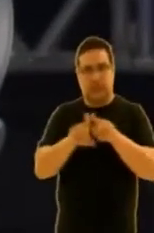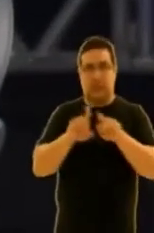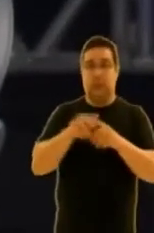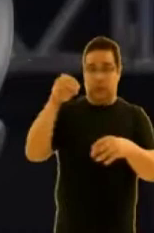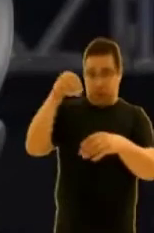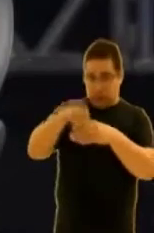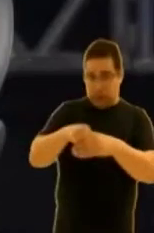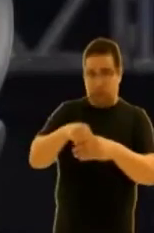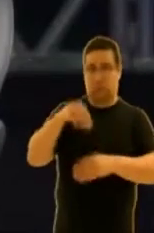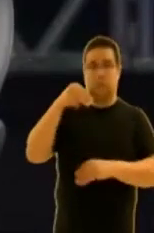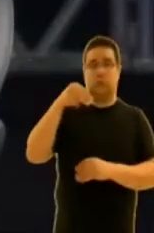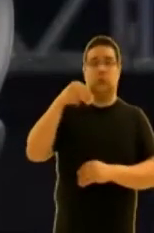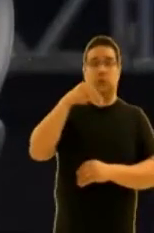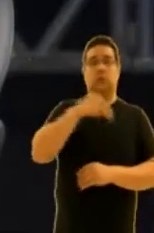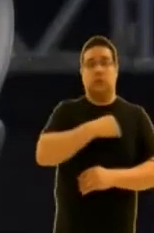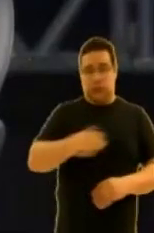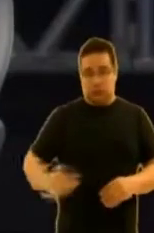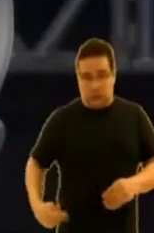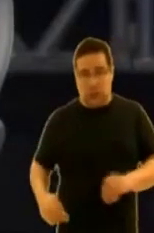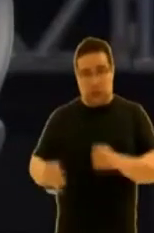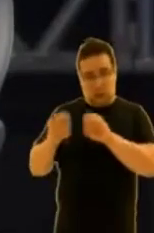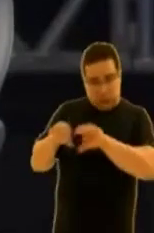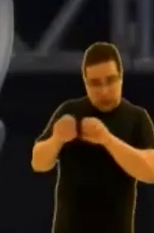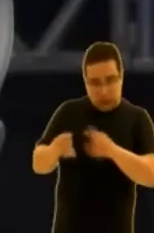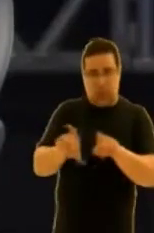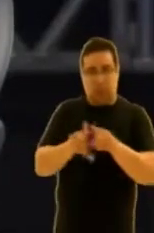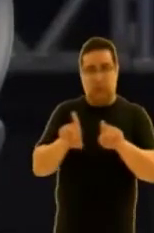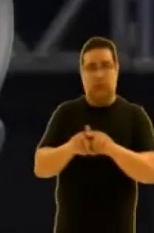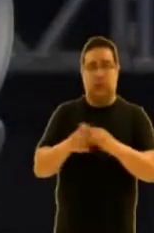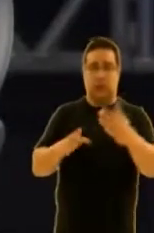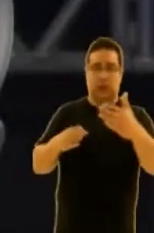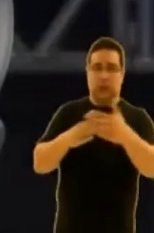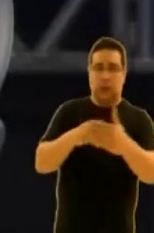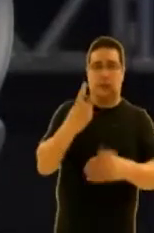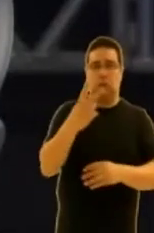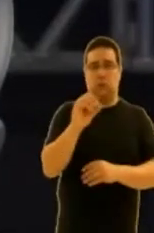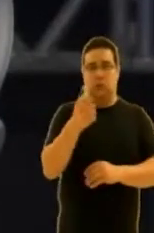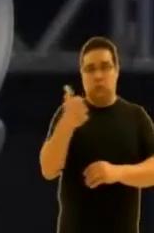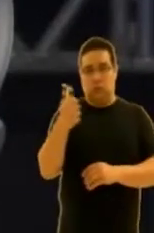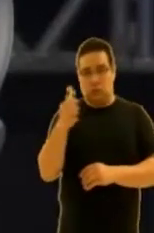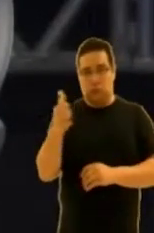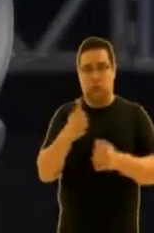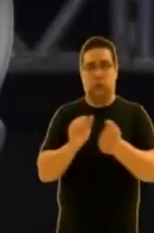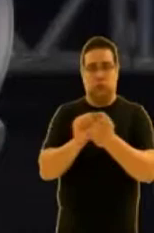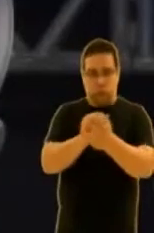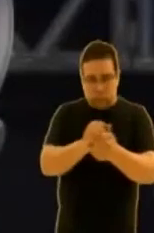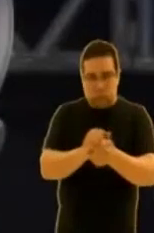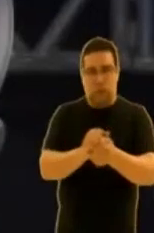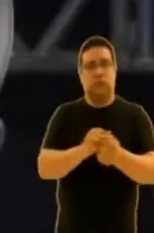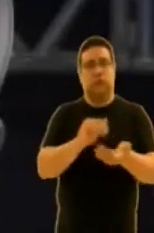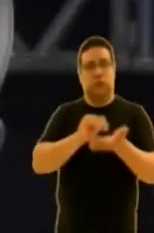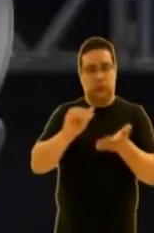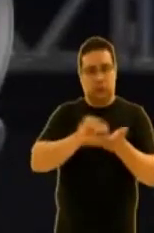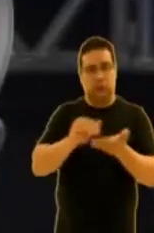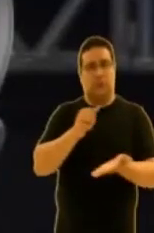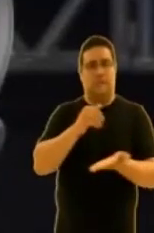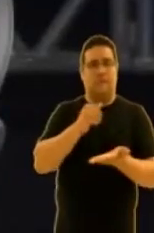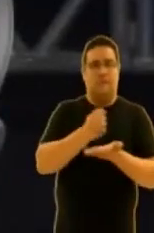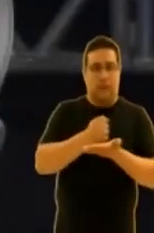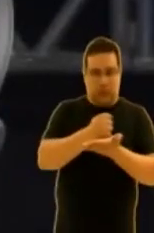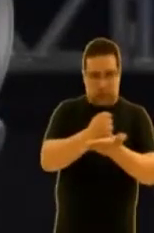Educação desde 2007, atua até 2011 na Secretaria de Educação Básica como Coordenador Geral de Planejamento e